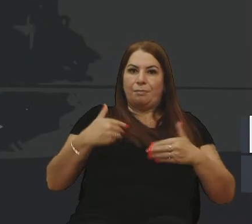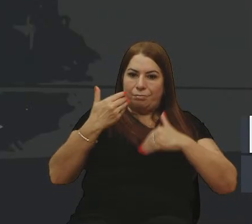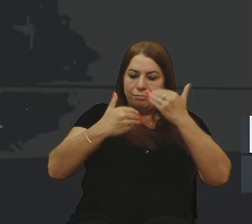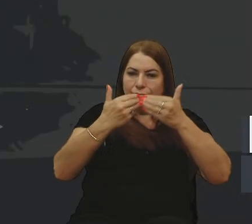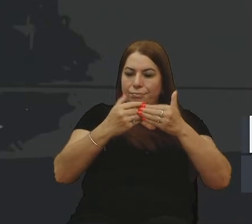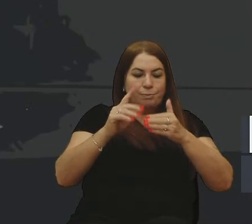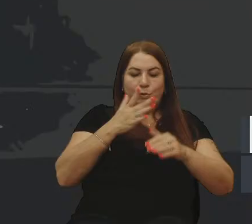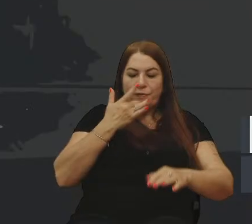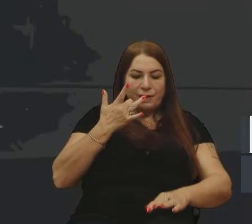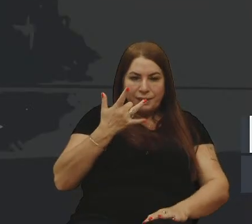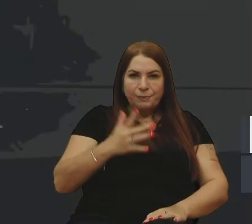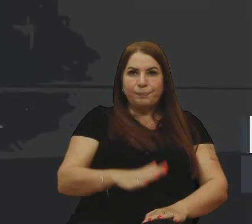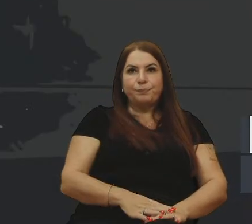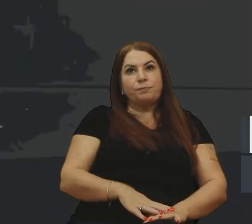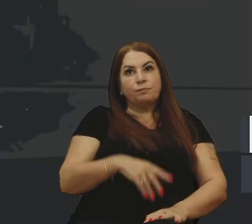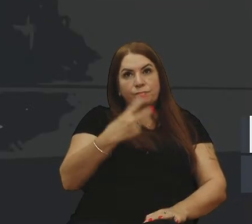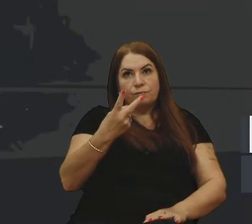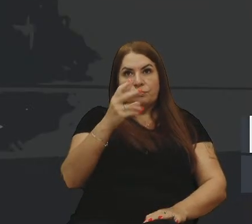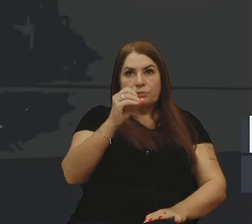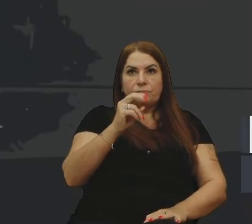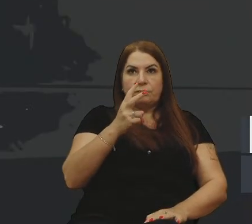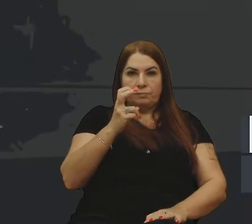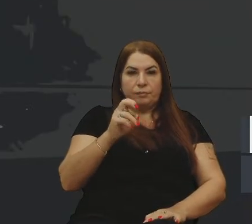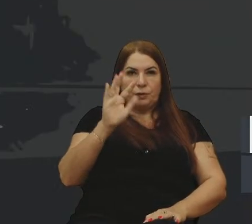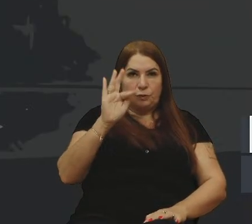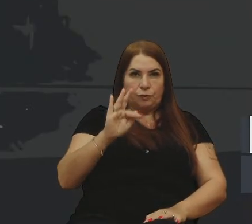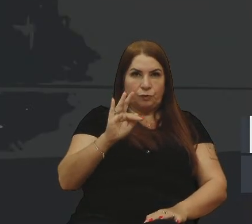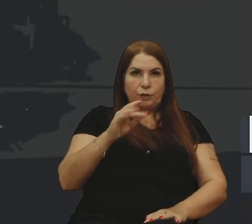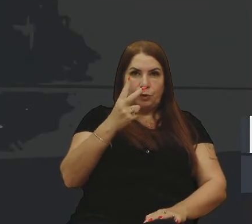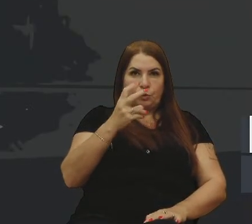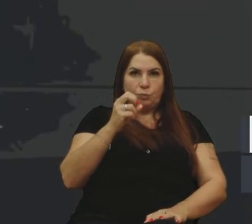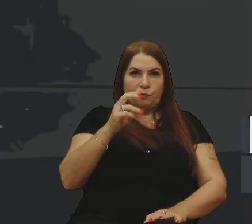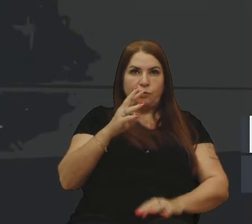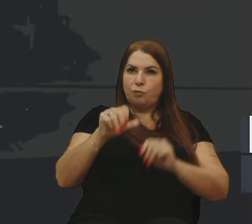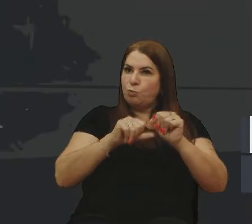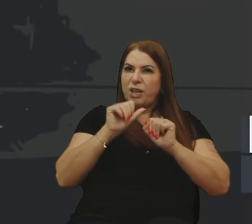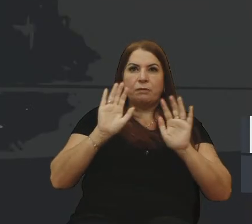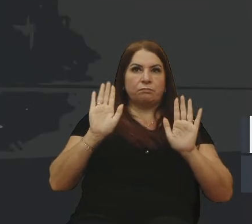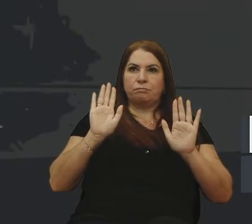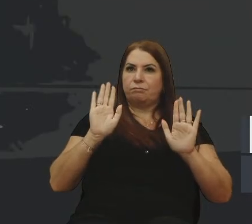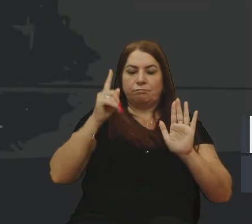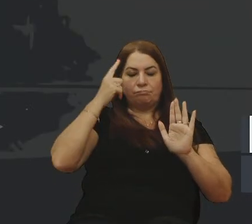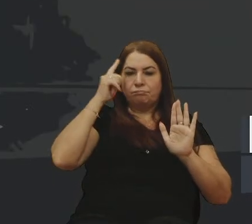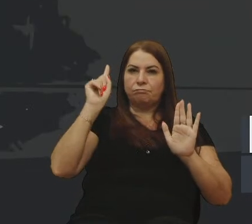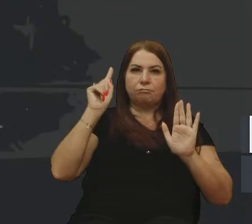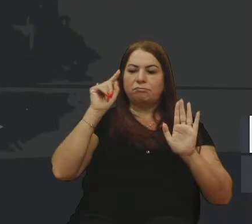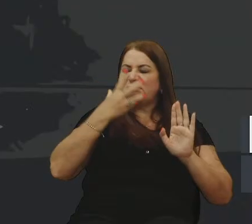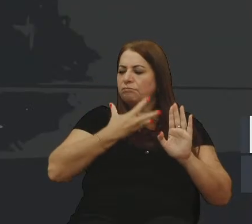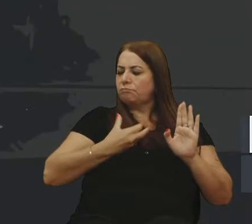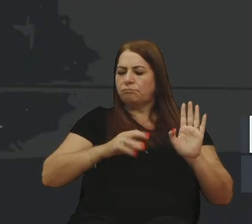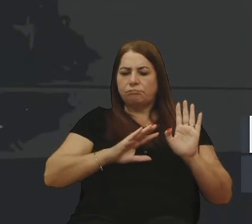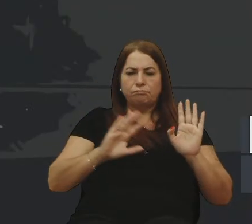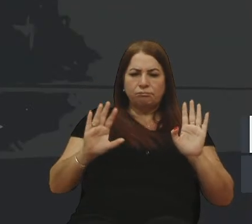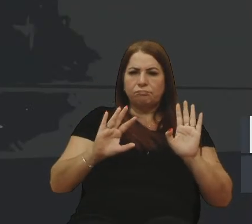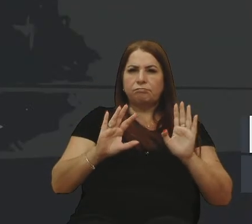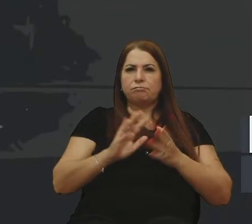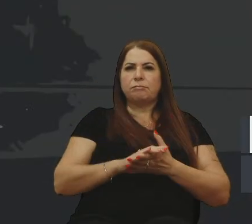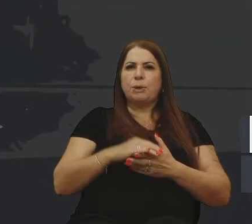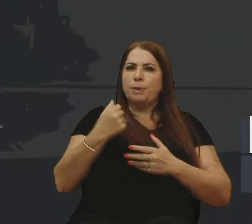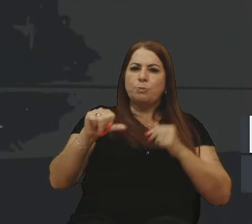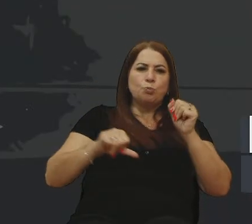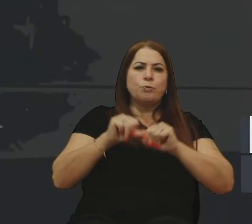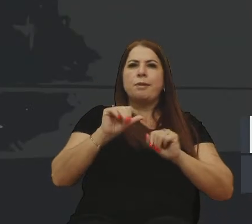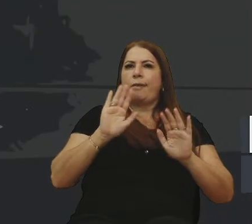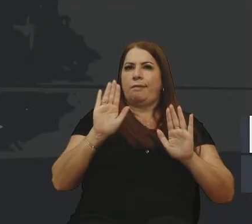porque não está fácil. E aí, 2025, no final de 2024, eu decido que eu vou mudar o jogo. Cansei, né? Cansei de, cara, eu preciso virar o